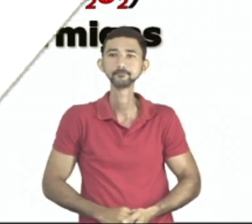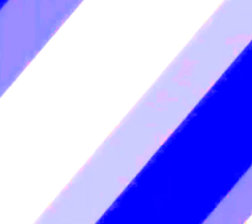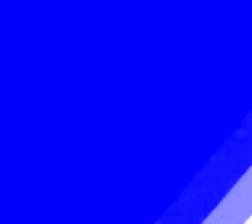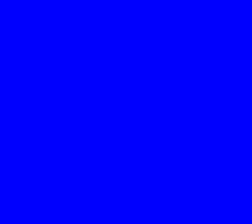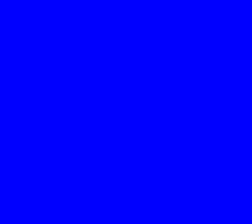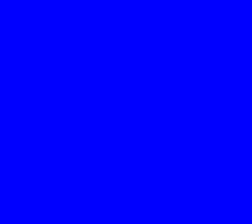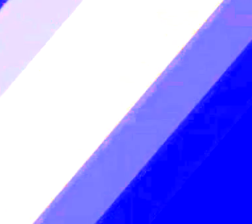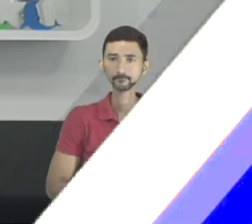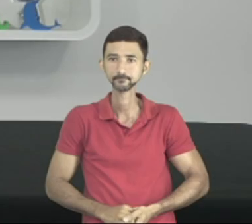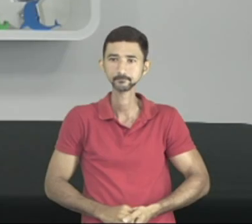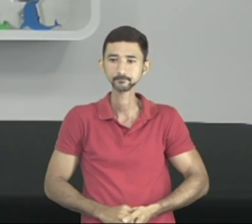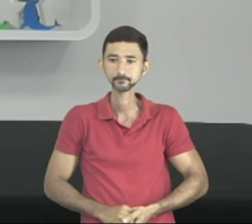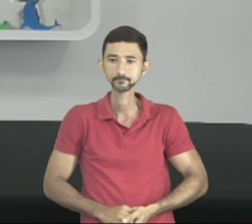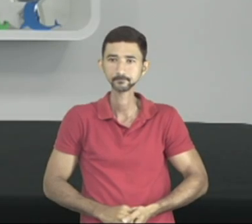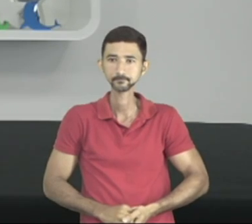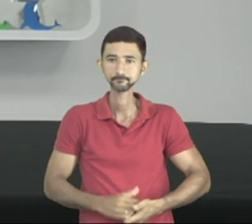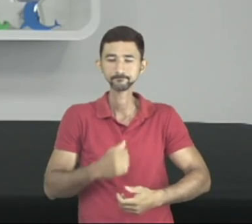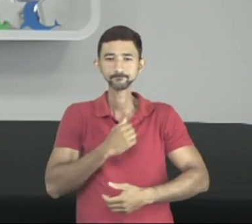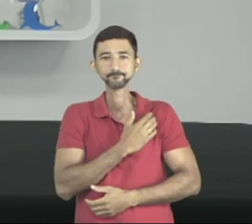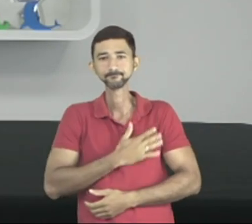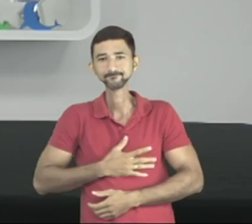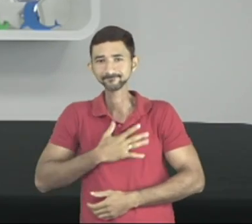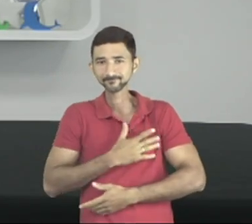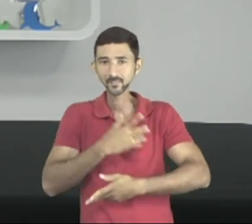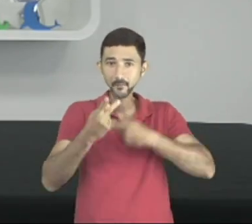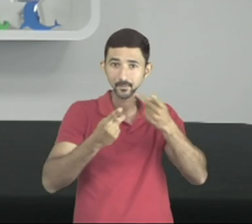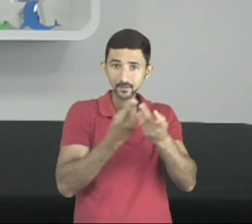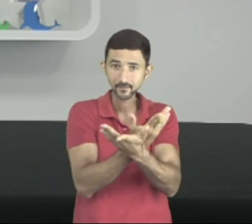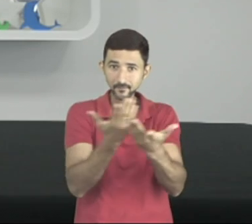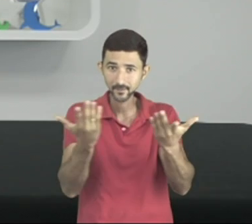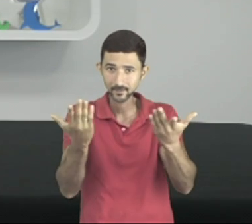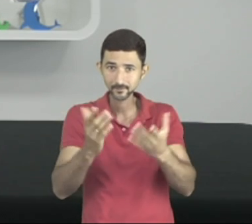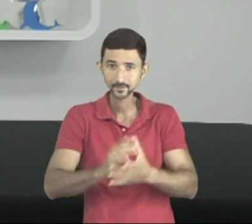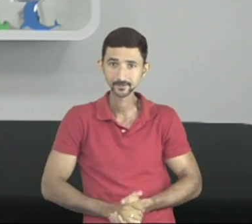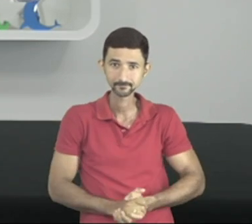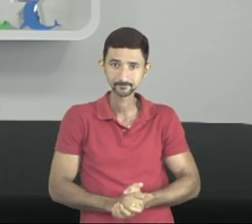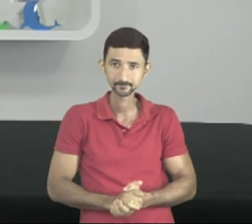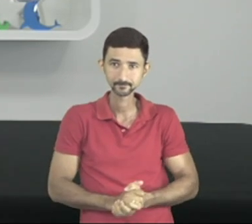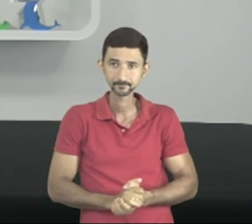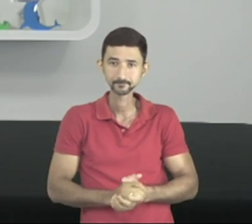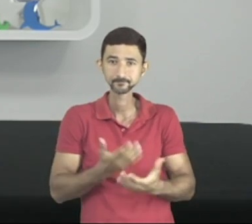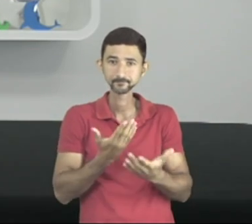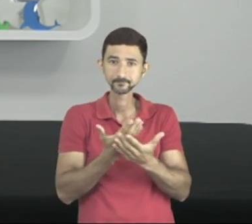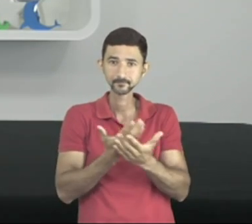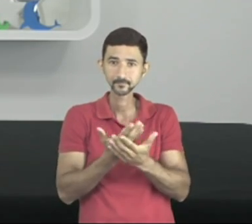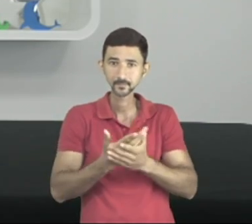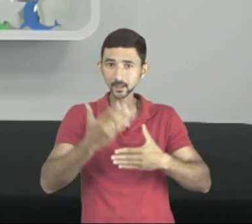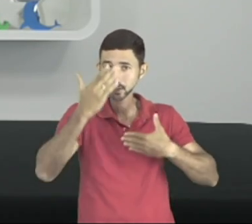meus amigos, olha aqui para mim. Foi um prazer falar com vocês, tá? Essa é a nossa